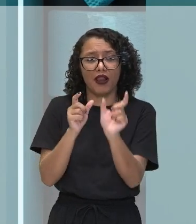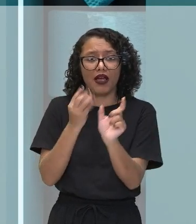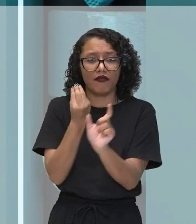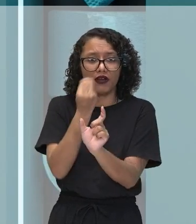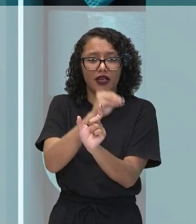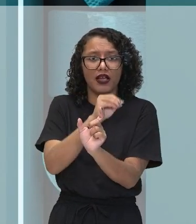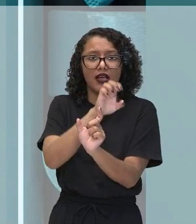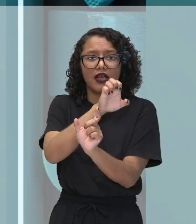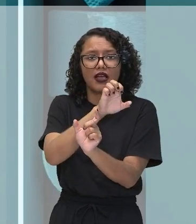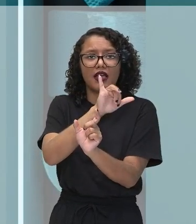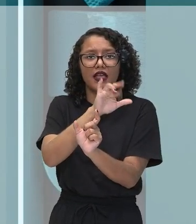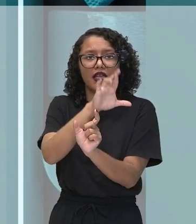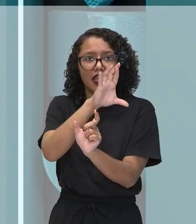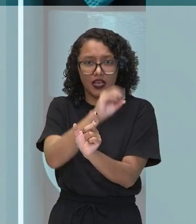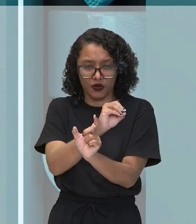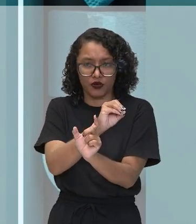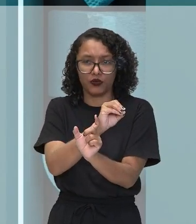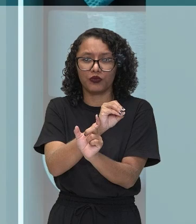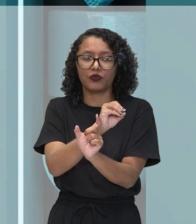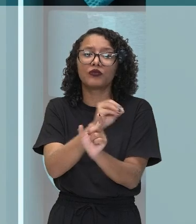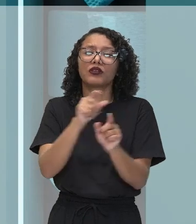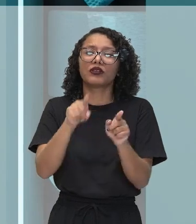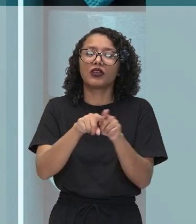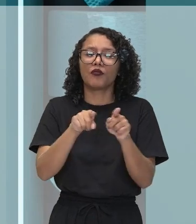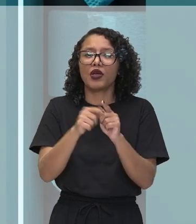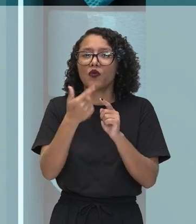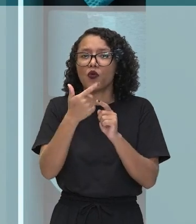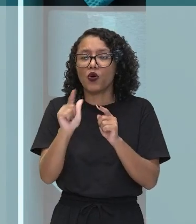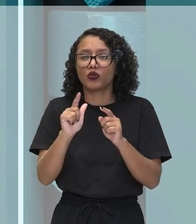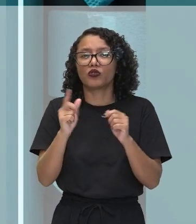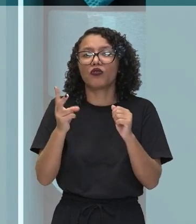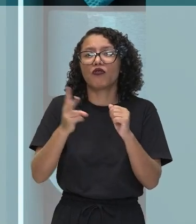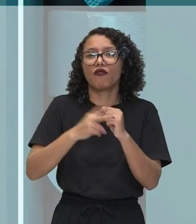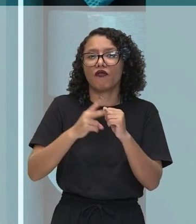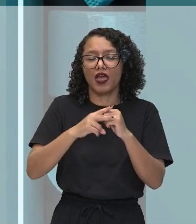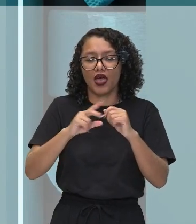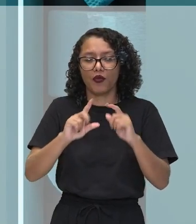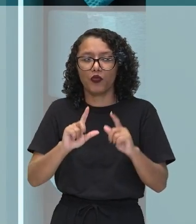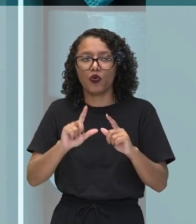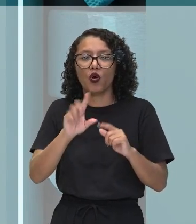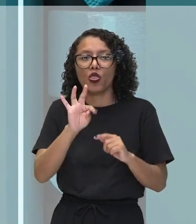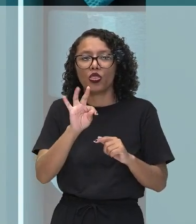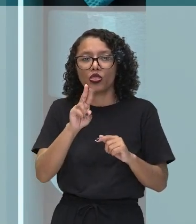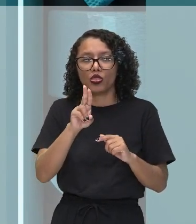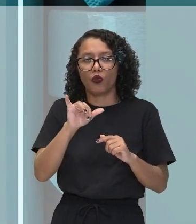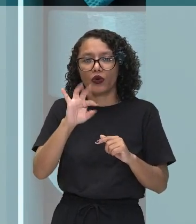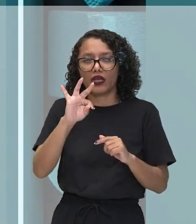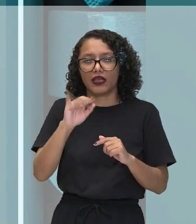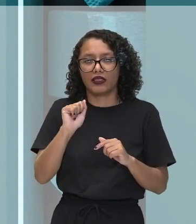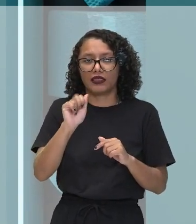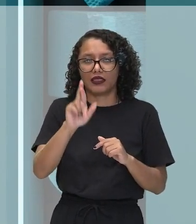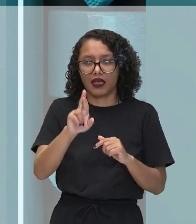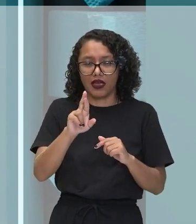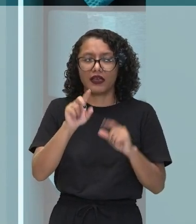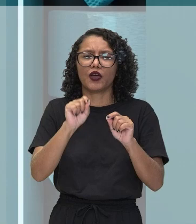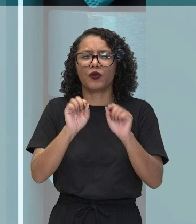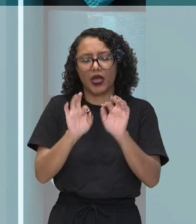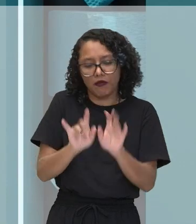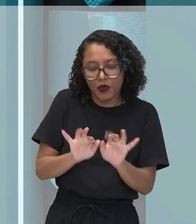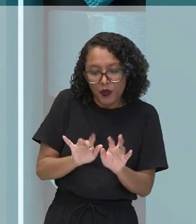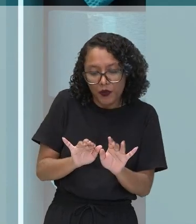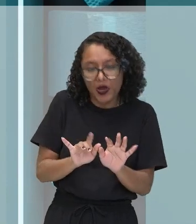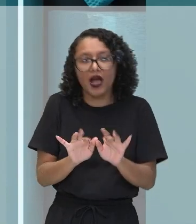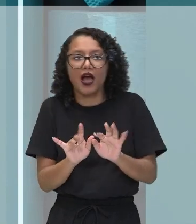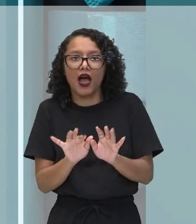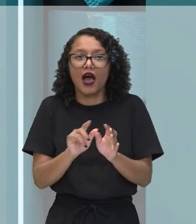bem. Outra situação é o tuitar, né? Quem praticava o ato, o verbo, a partir de